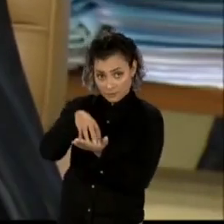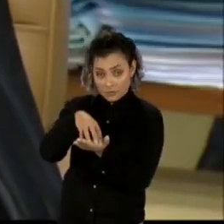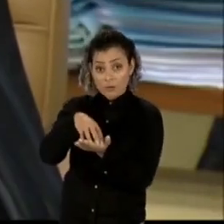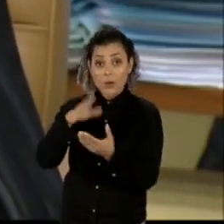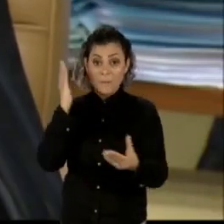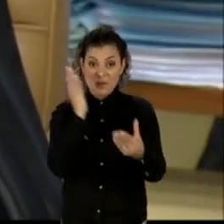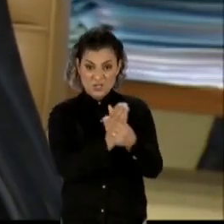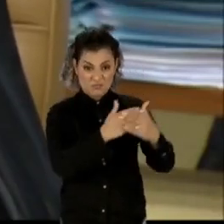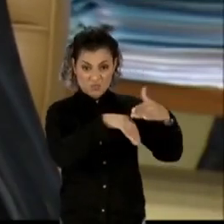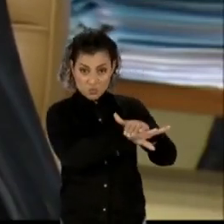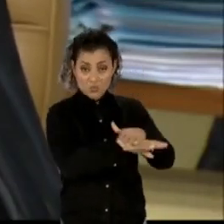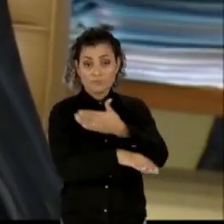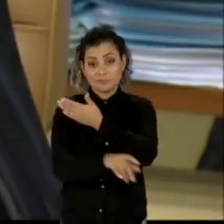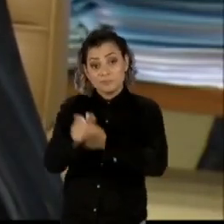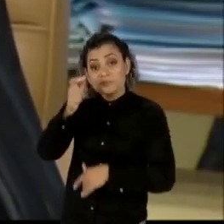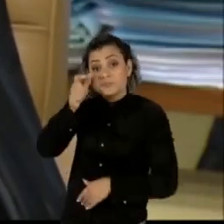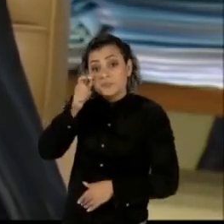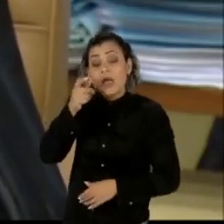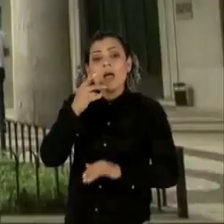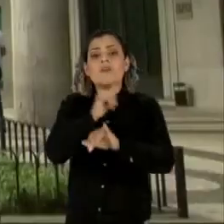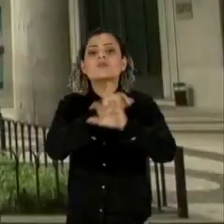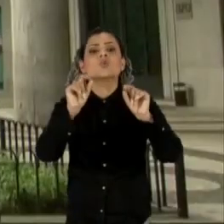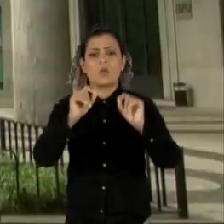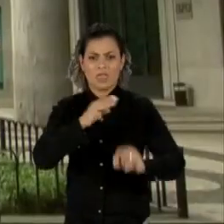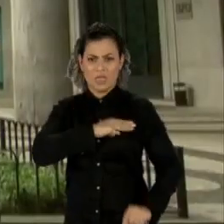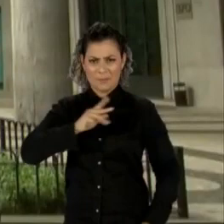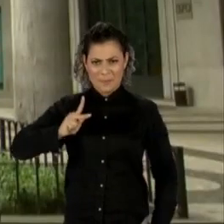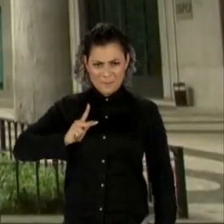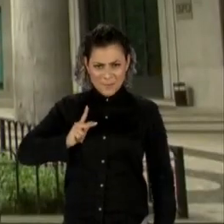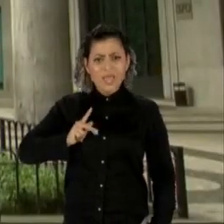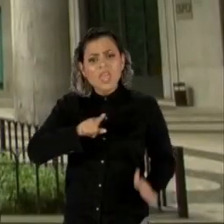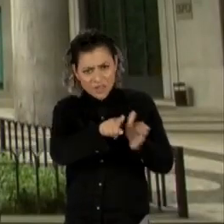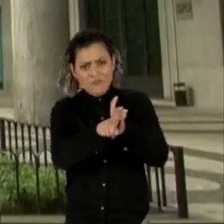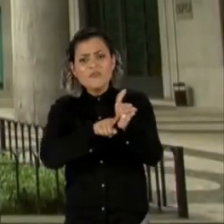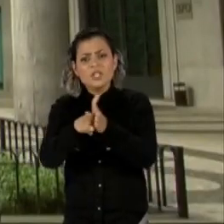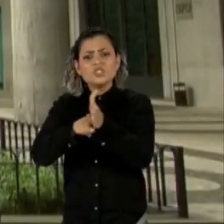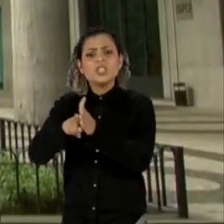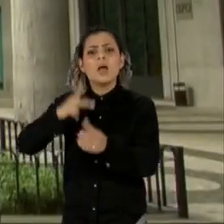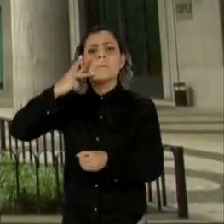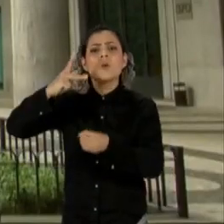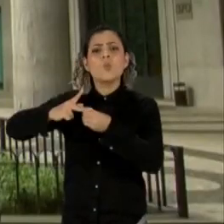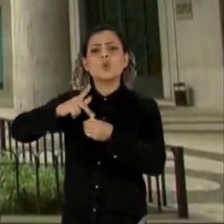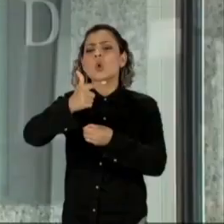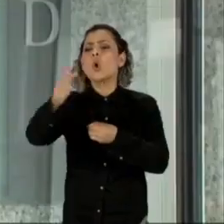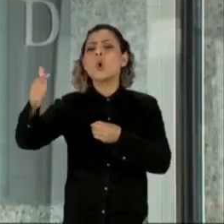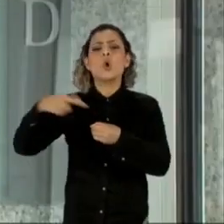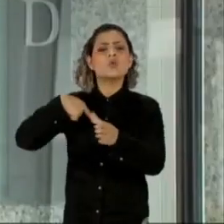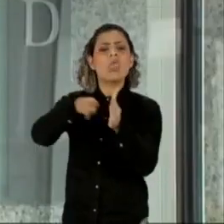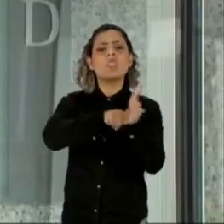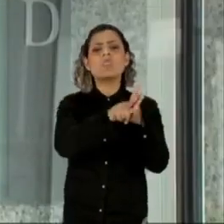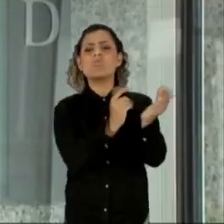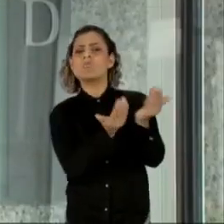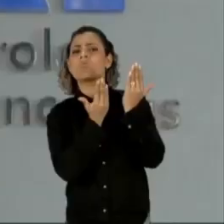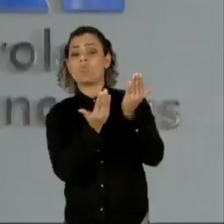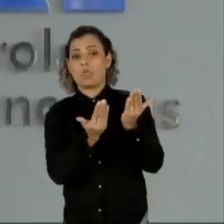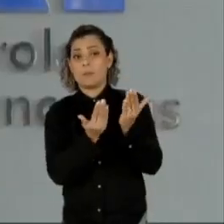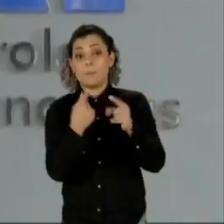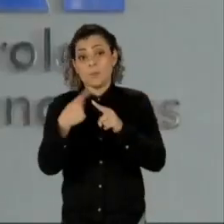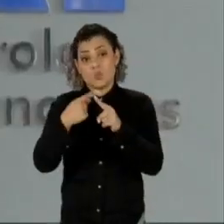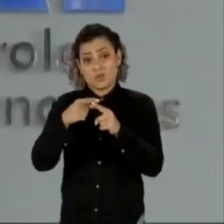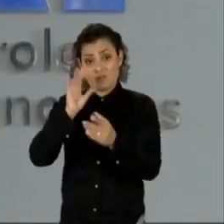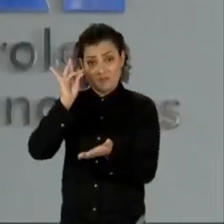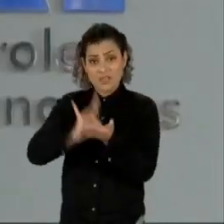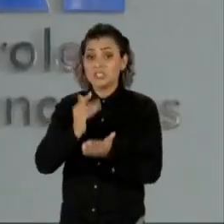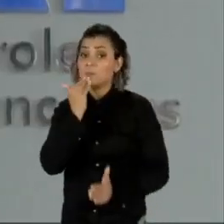mendes mandou o conselho nacional do ministério público investigar a conduta de promotores que atuam no caso a razão é eles terem pedido